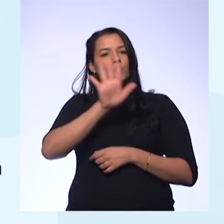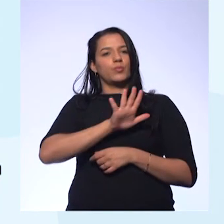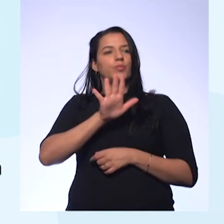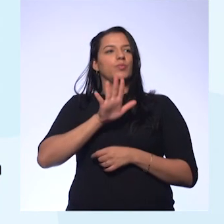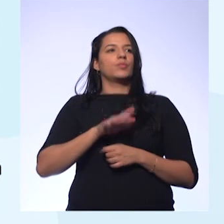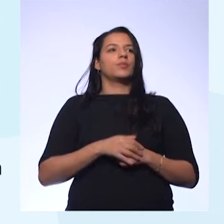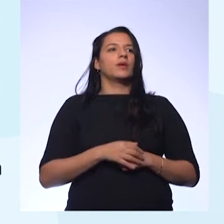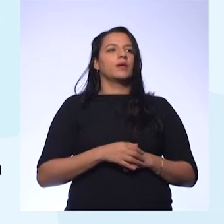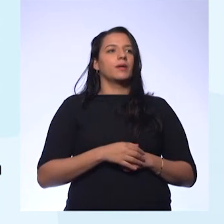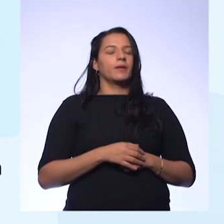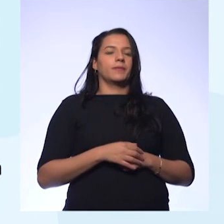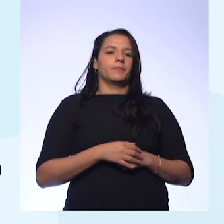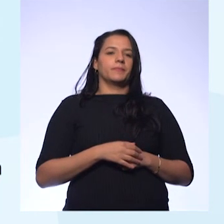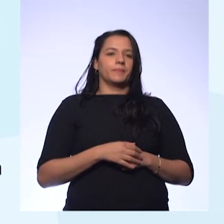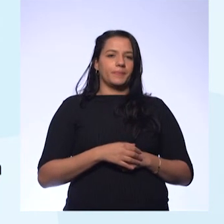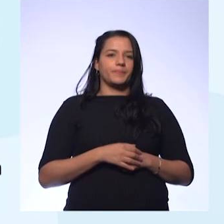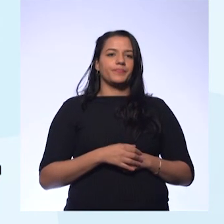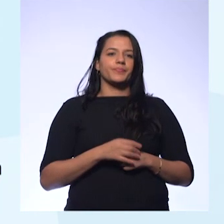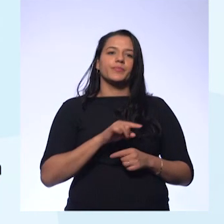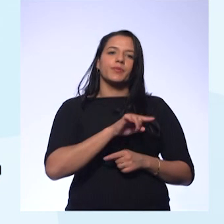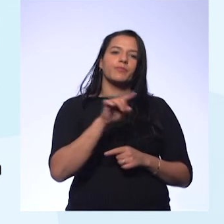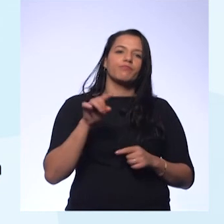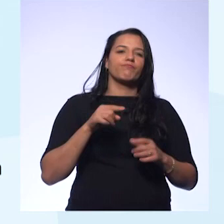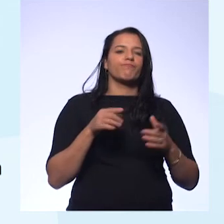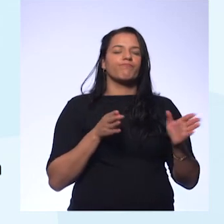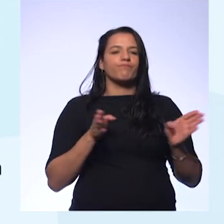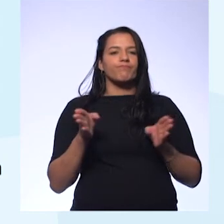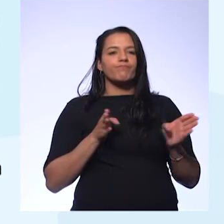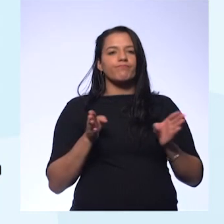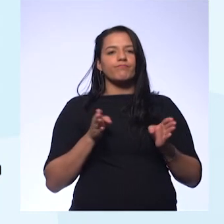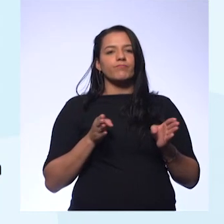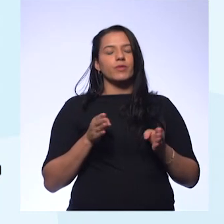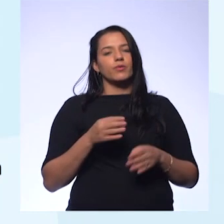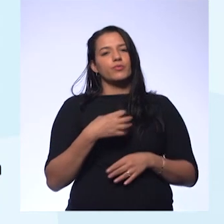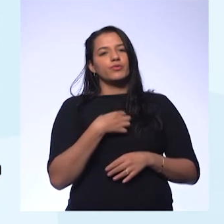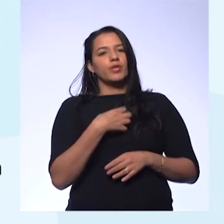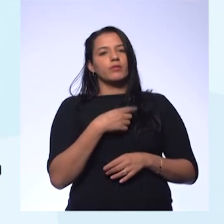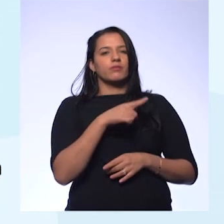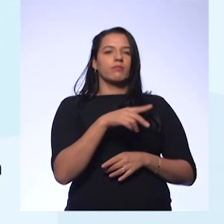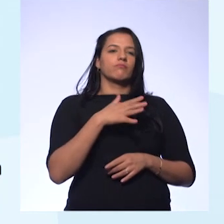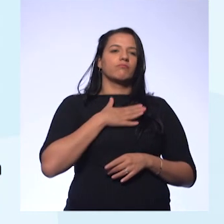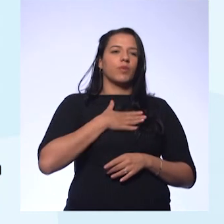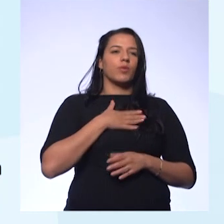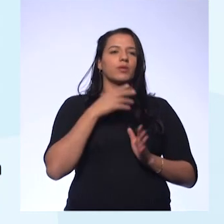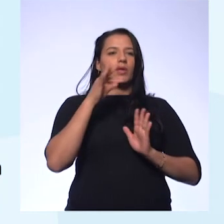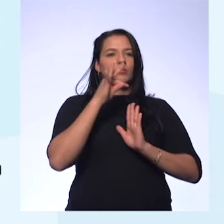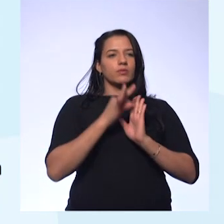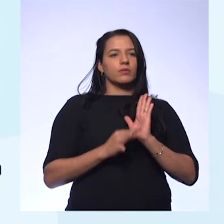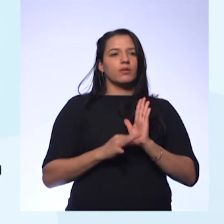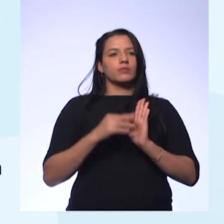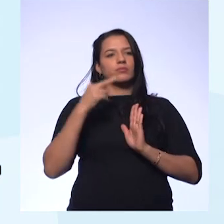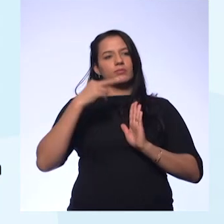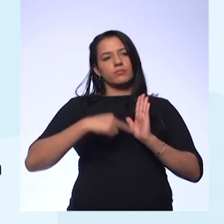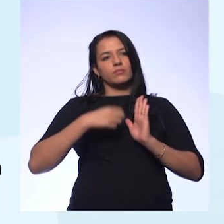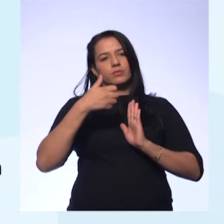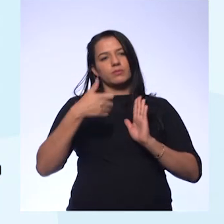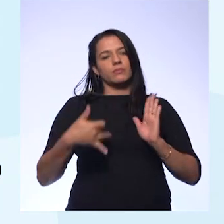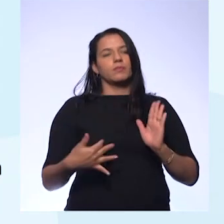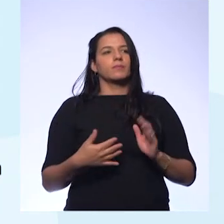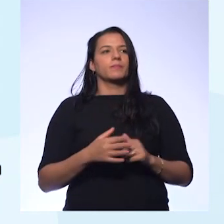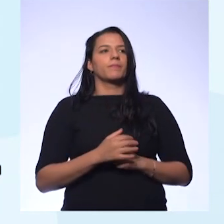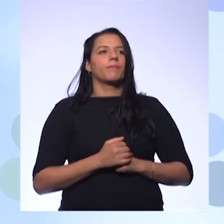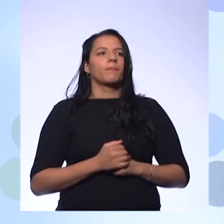fica evidenciada em diversos momentos e posturas que ele toma. E esse texto traz um pouquinho disso para vocês,